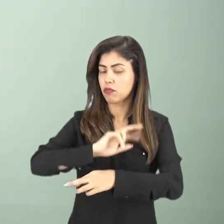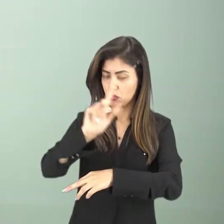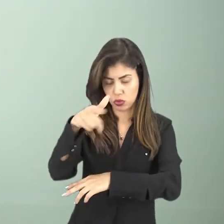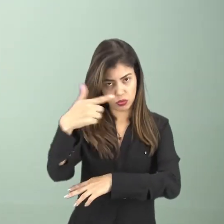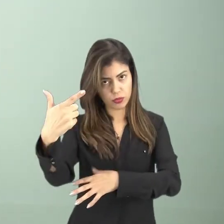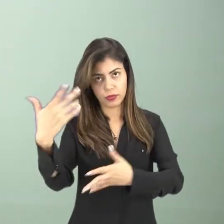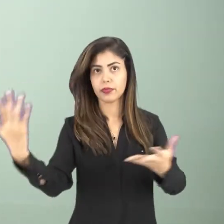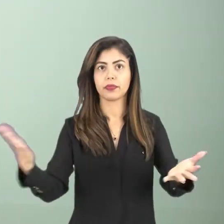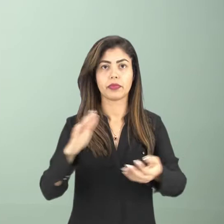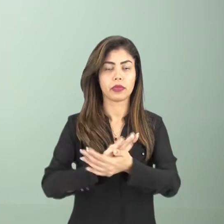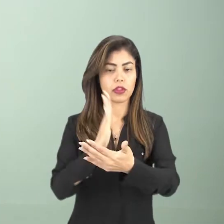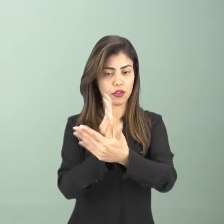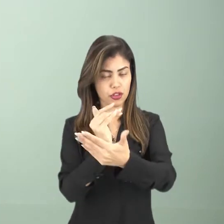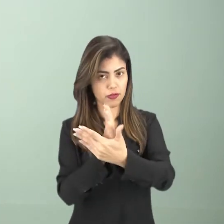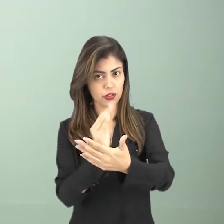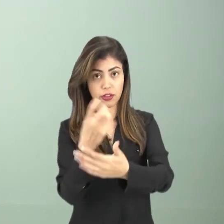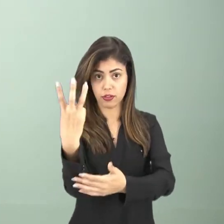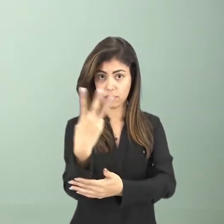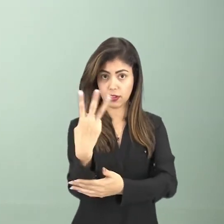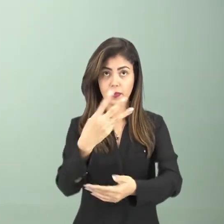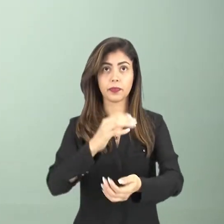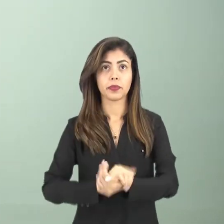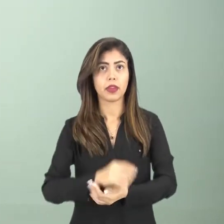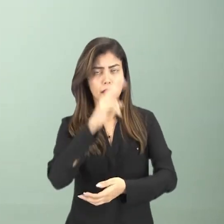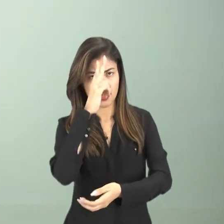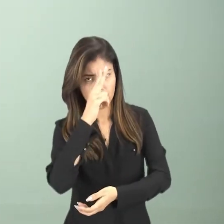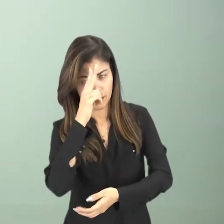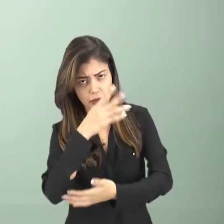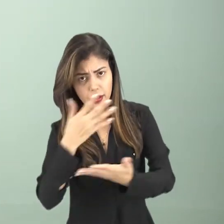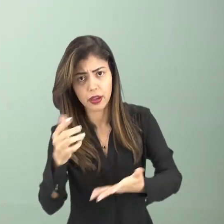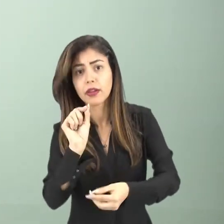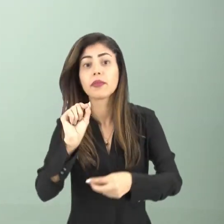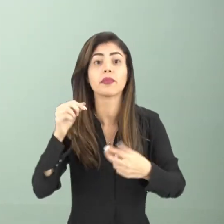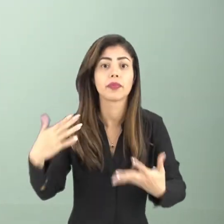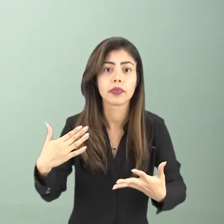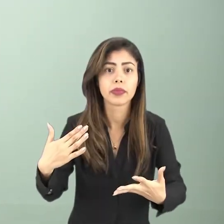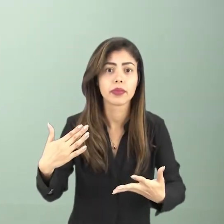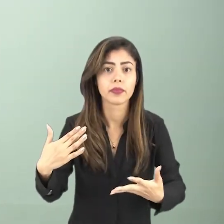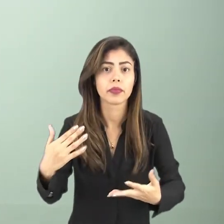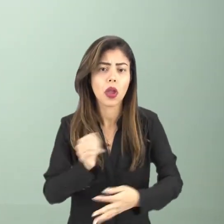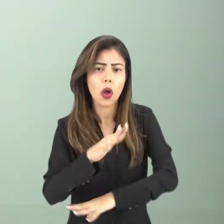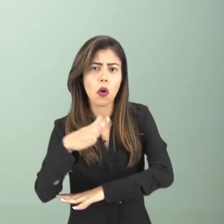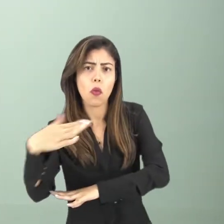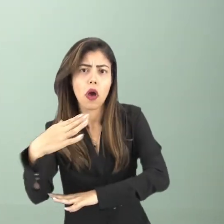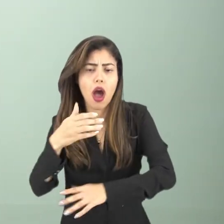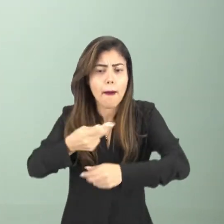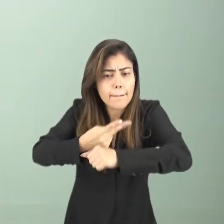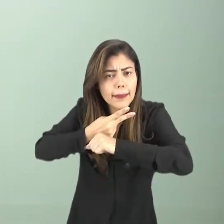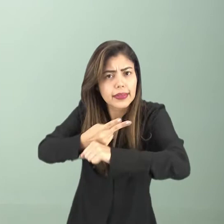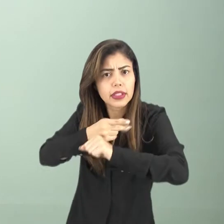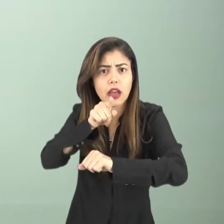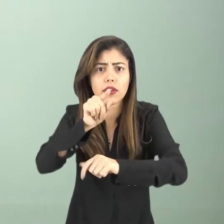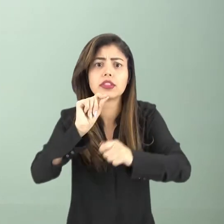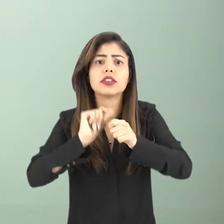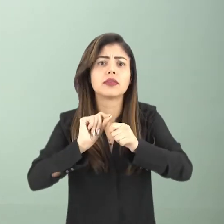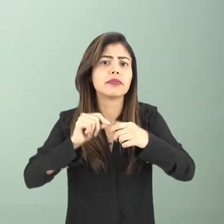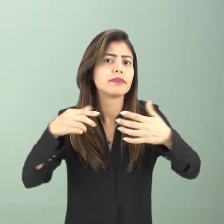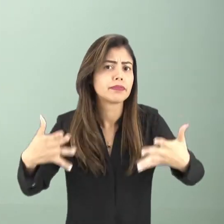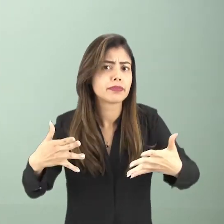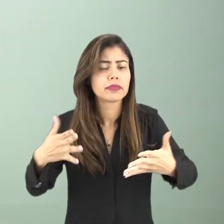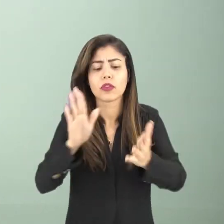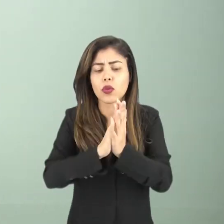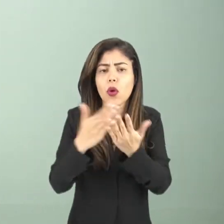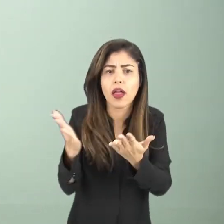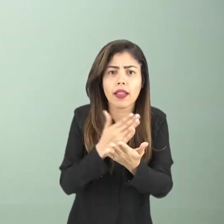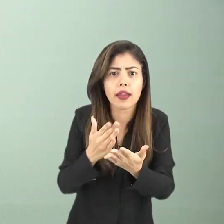ter essas divisões, essas três divisões, e lembrar que quando alguma pesquisa aí que vocês realizarem no livro